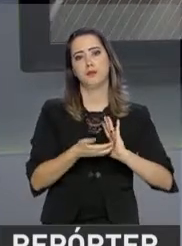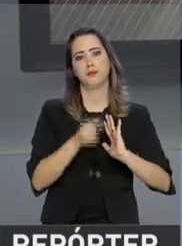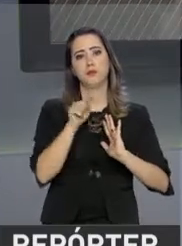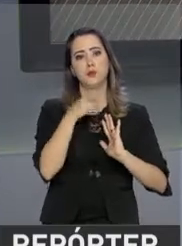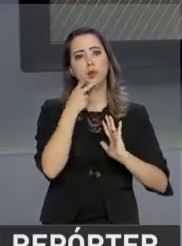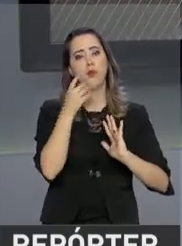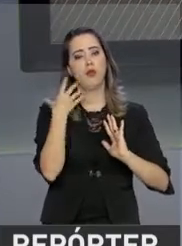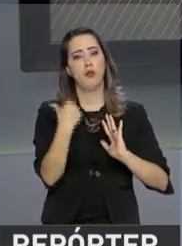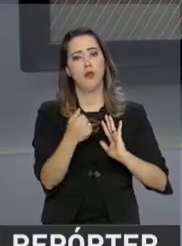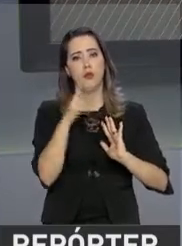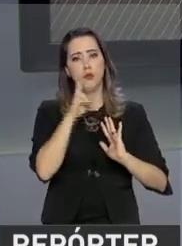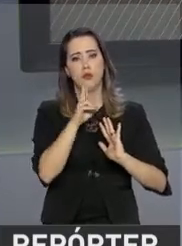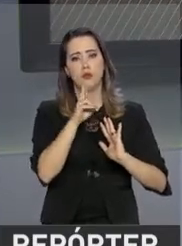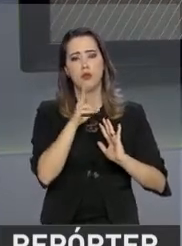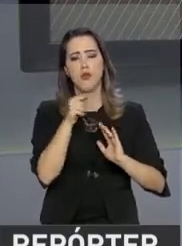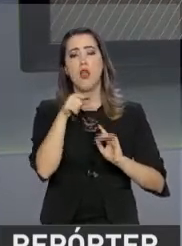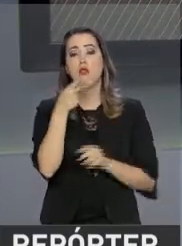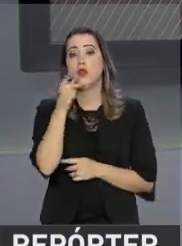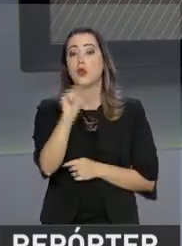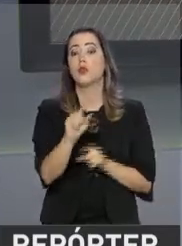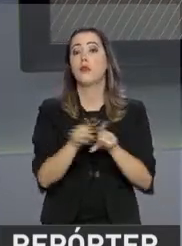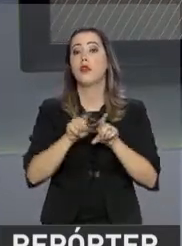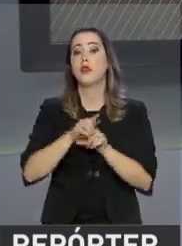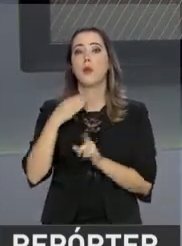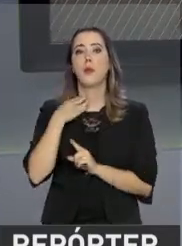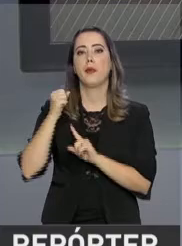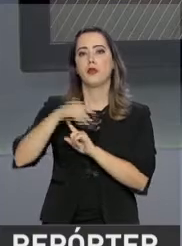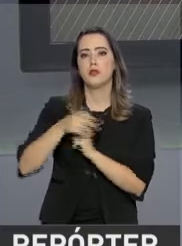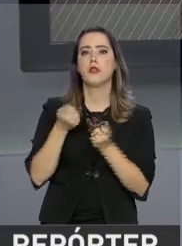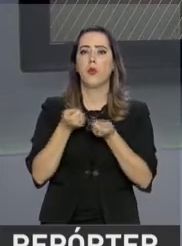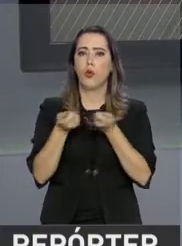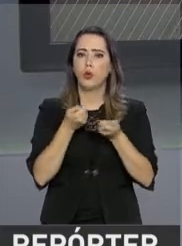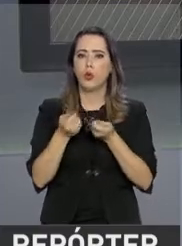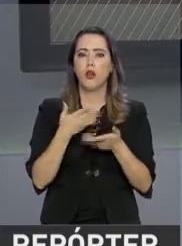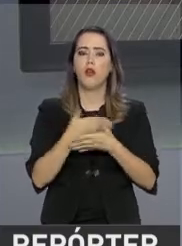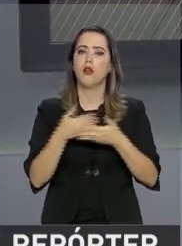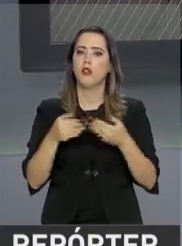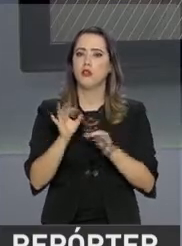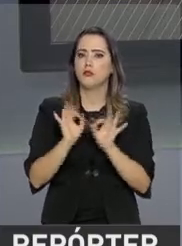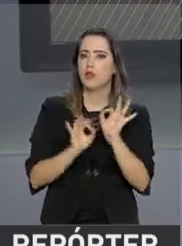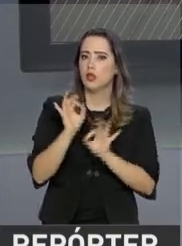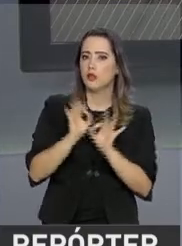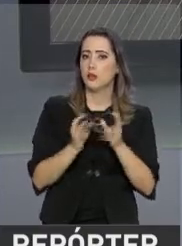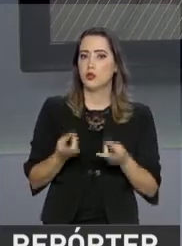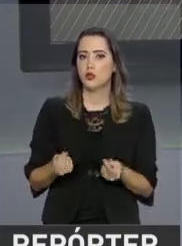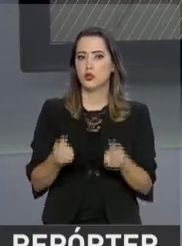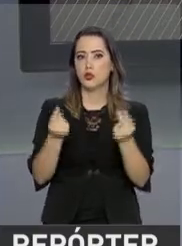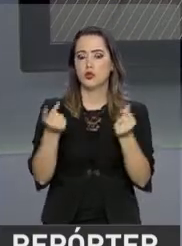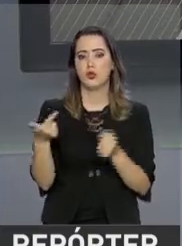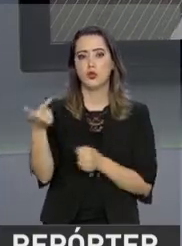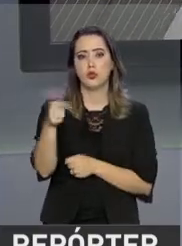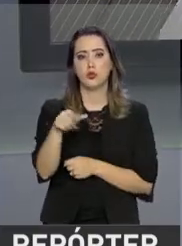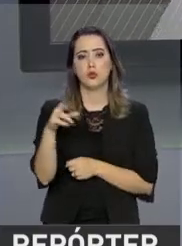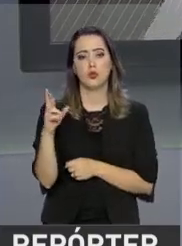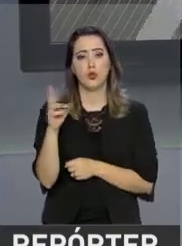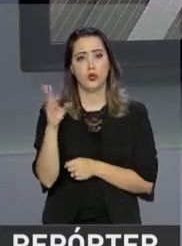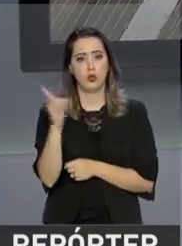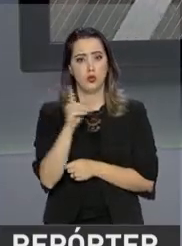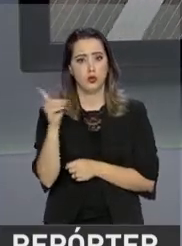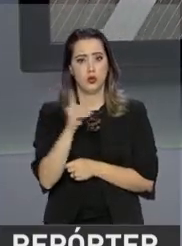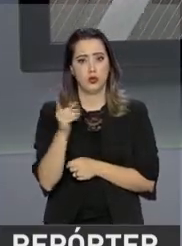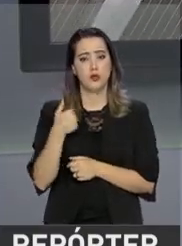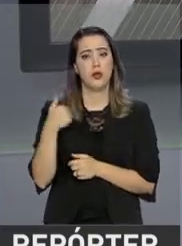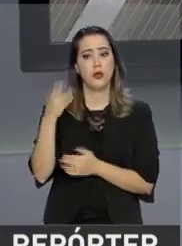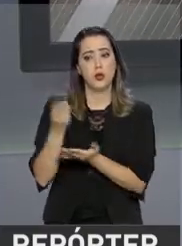Deputados. Mansueto disse ainda que o Banco Central tem instrumentos para lidar com a situação, com mais recursos em moeda estrangeira do que dívidas